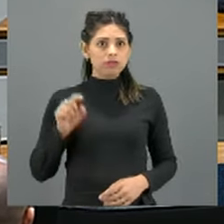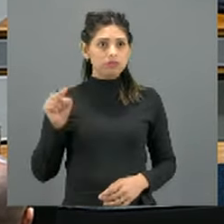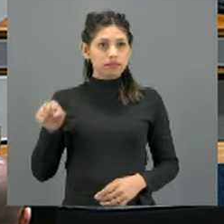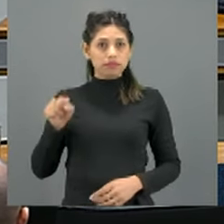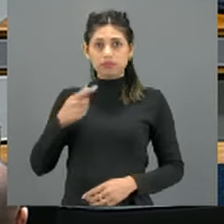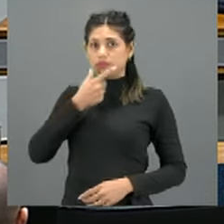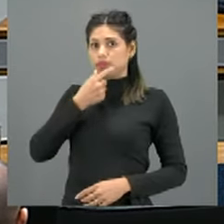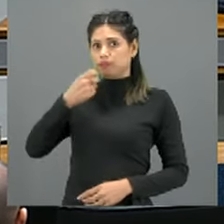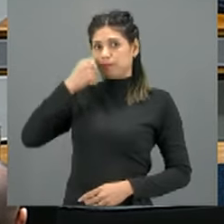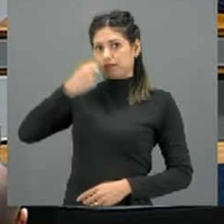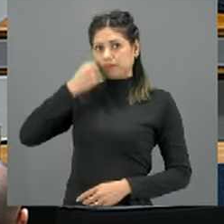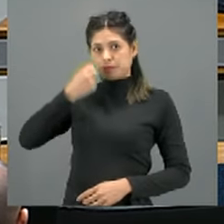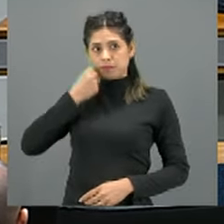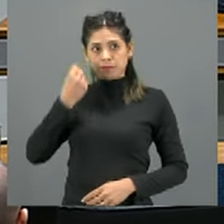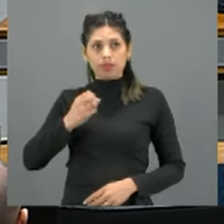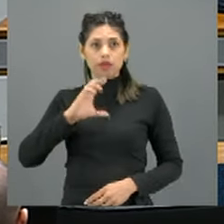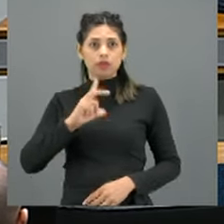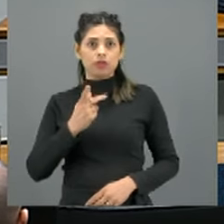o tamanho das reservas.